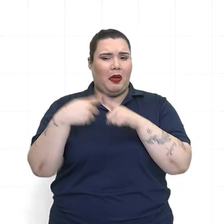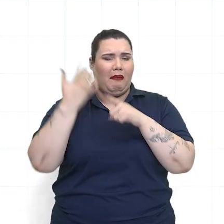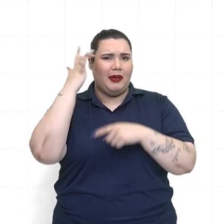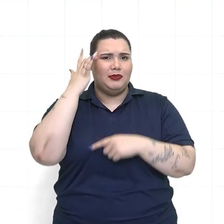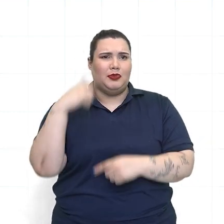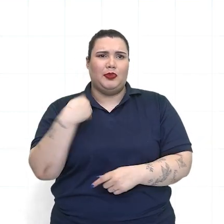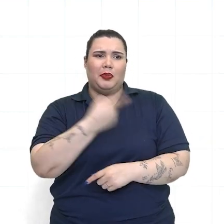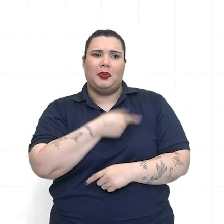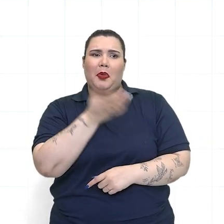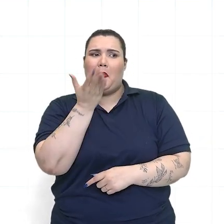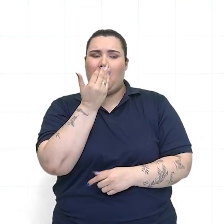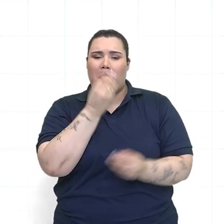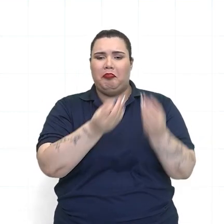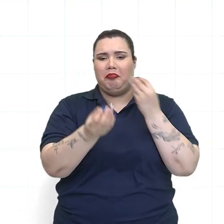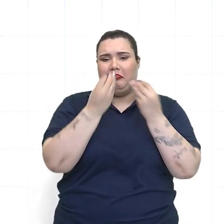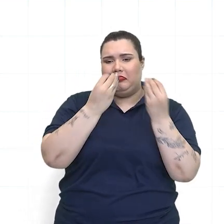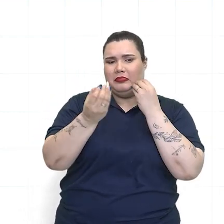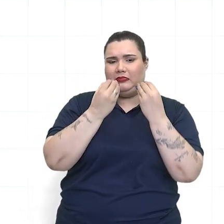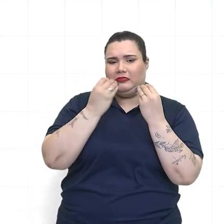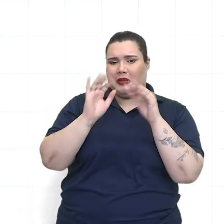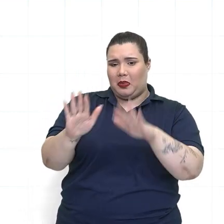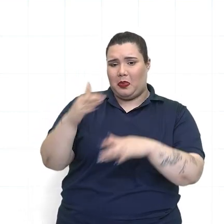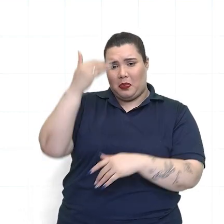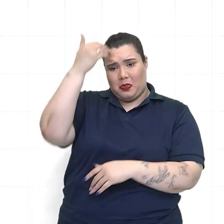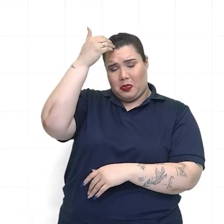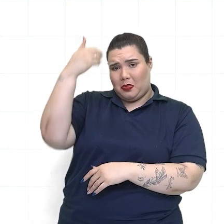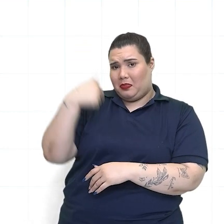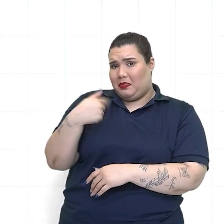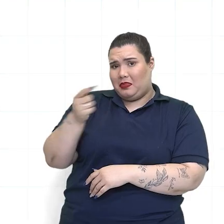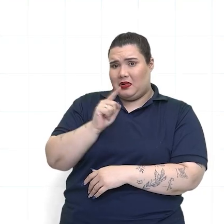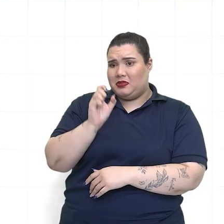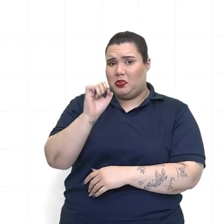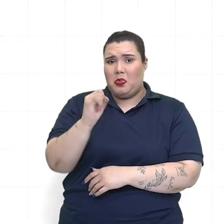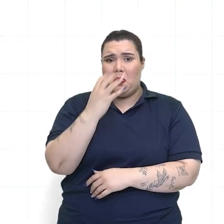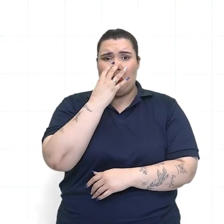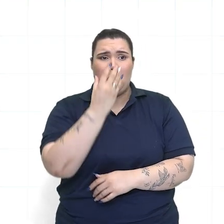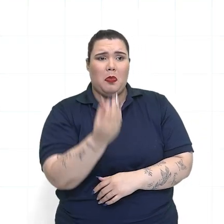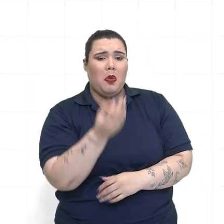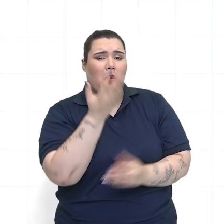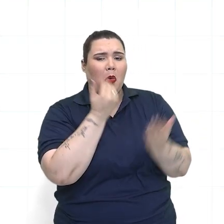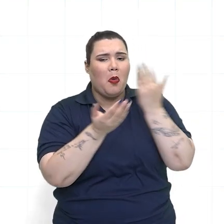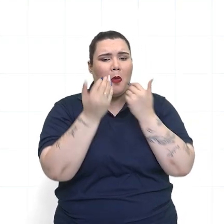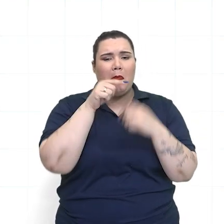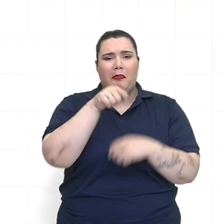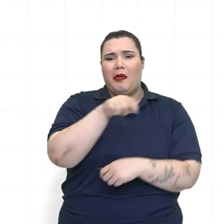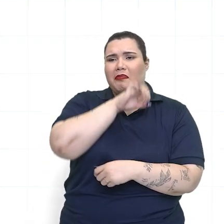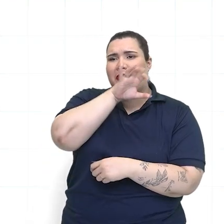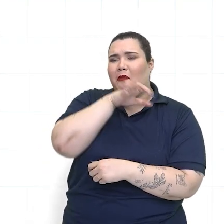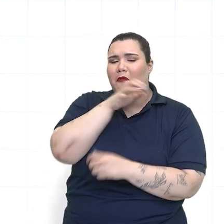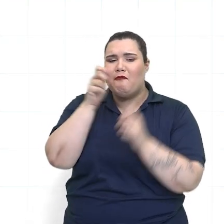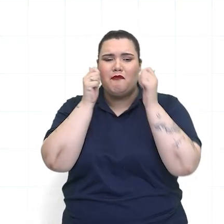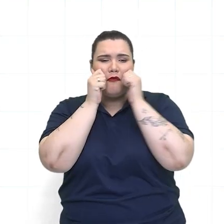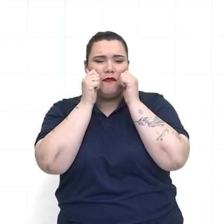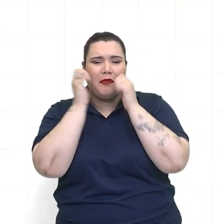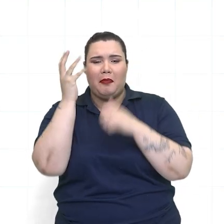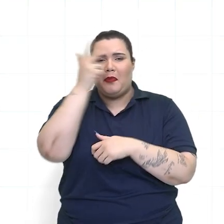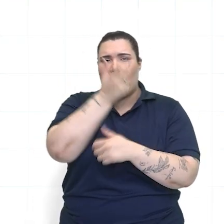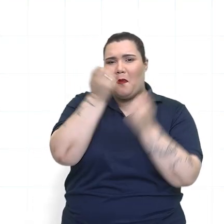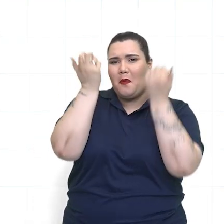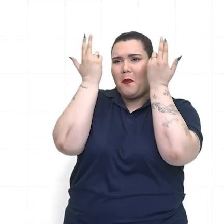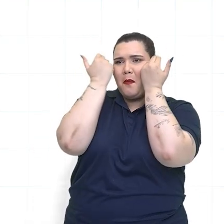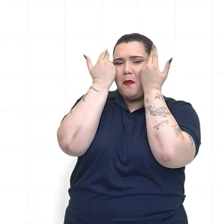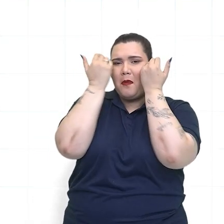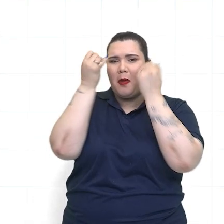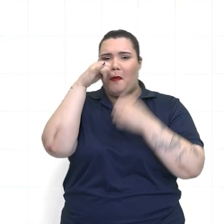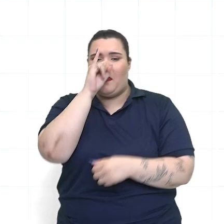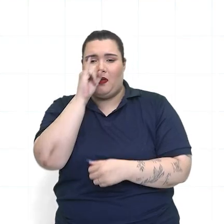nossa alimentação. Olha, não é culpa minha se os lobos comem bichos engraçadinhos como coelhos e porquinhos. É